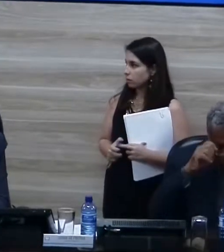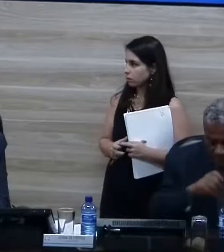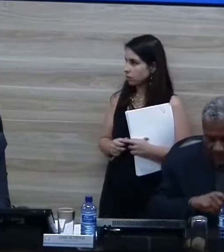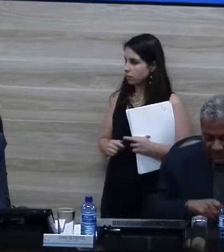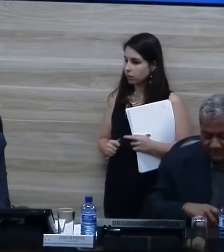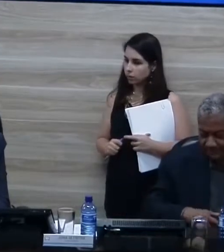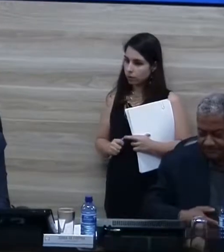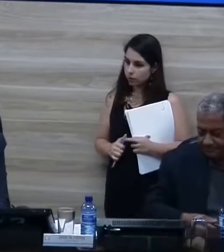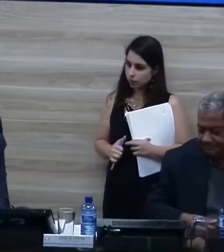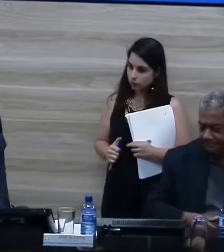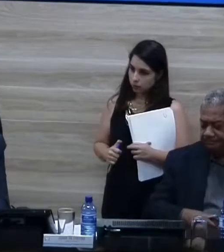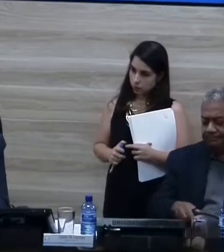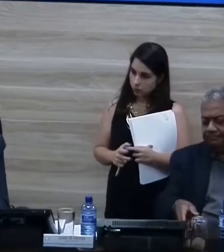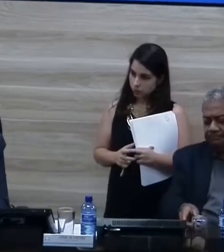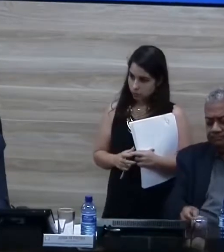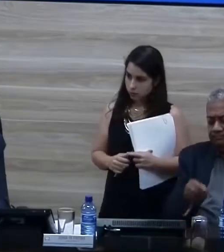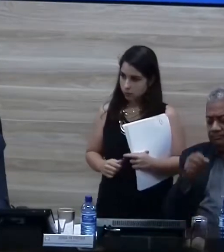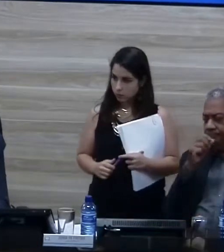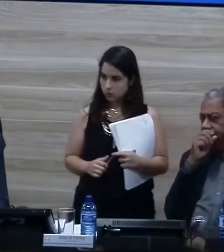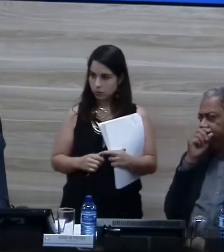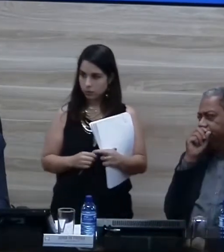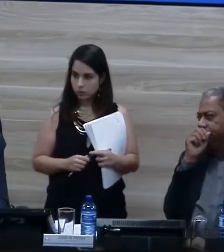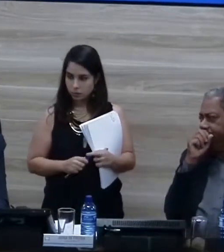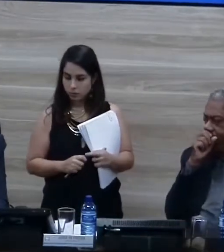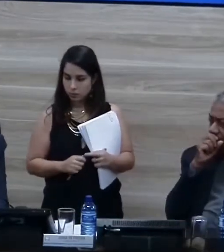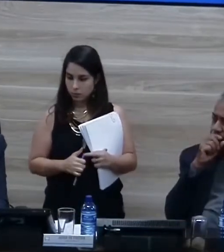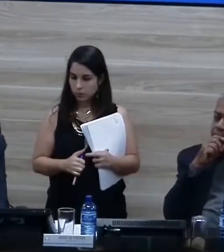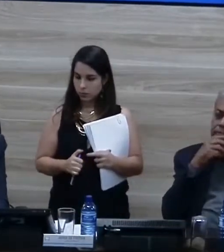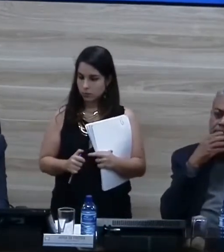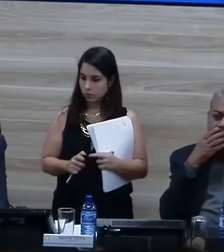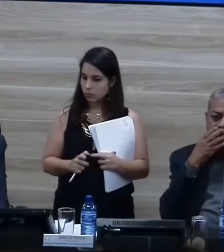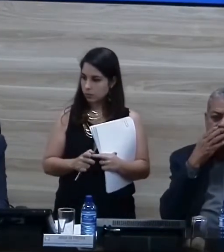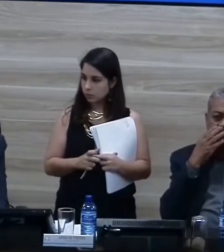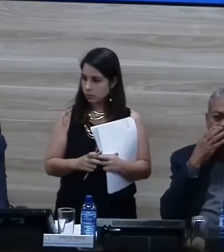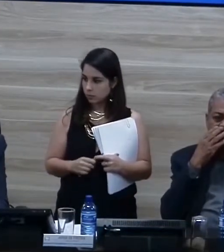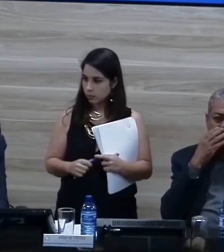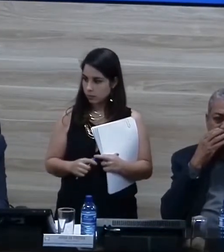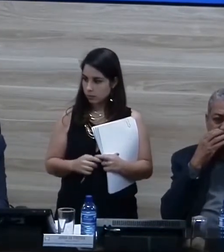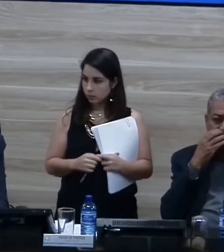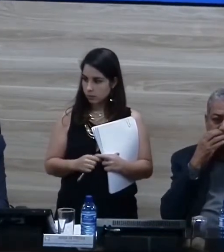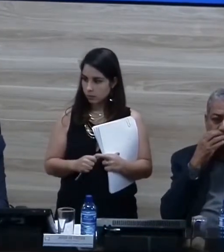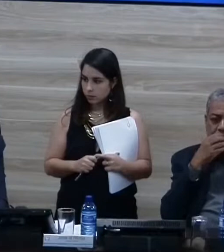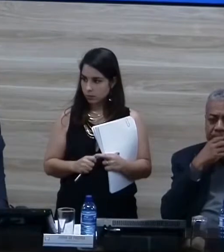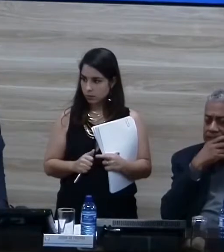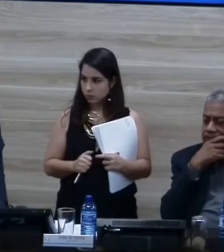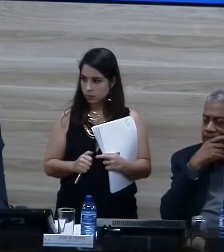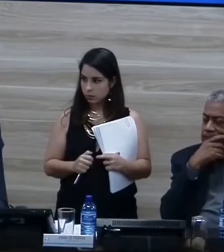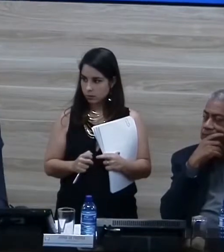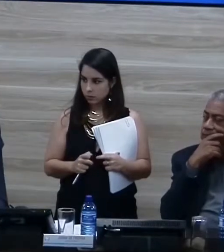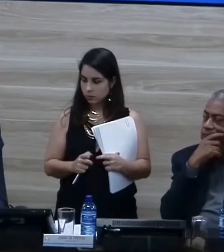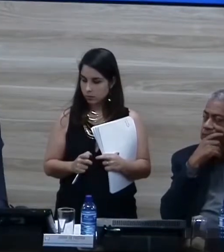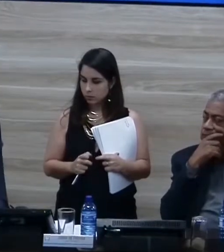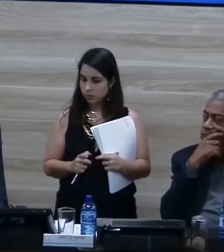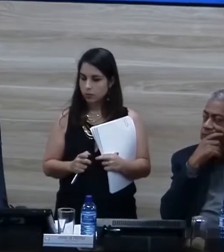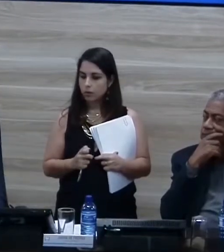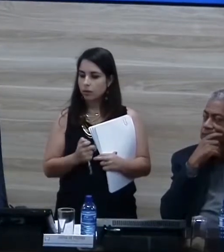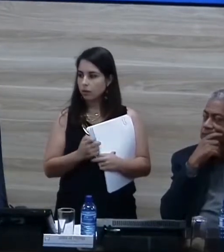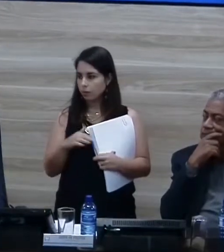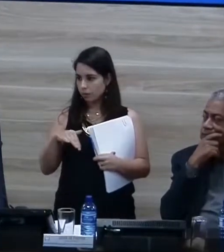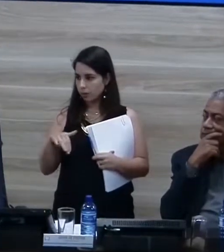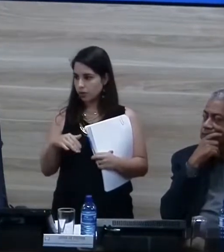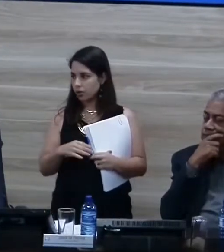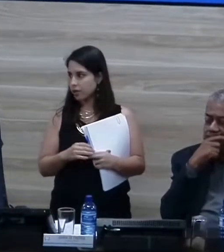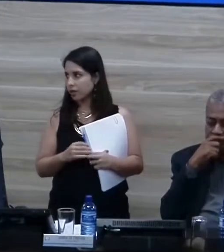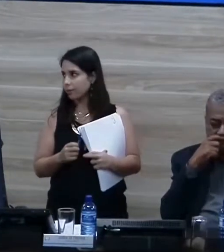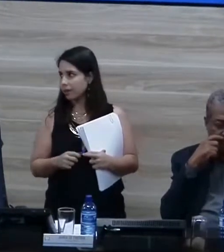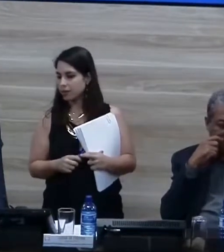que apreciar a CPI, eu vou encaminhar para a ordem do dia para que nós possamos deliberar na ordem do dia. Questão de